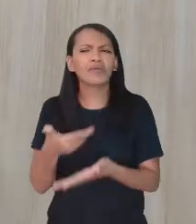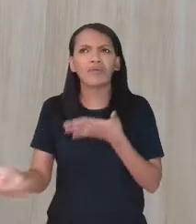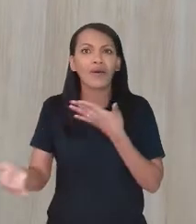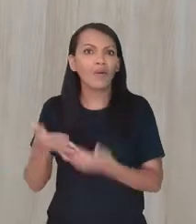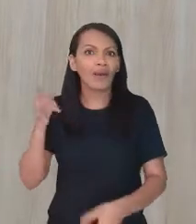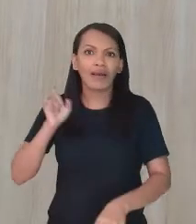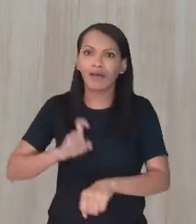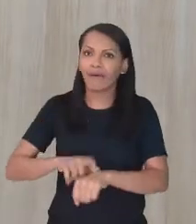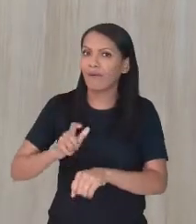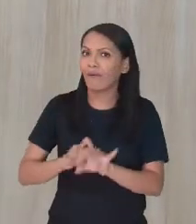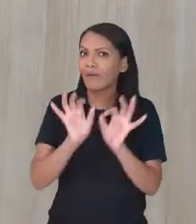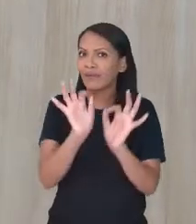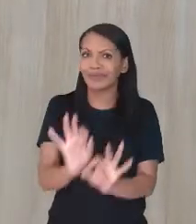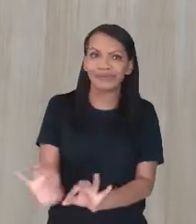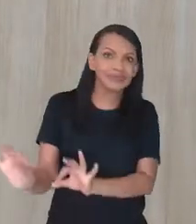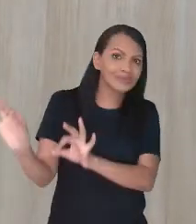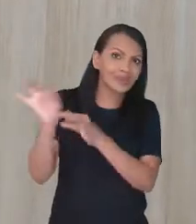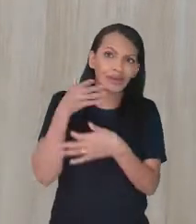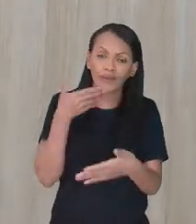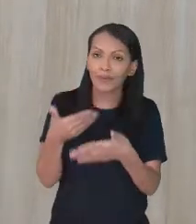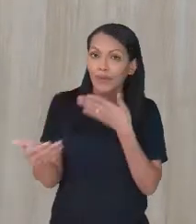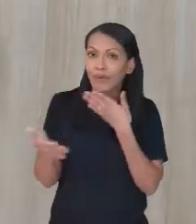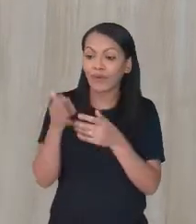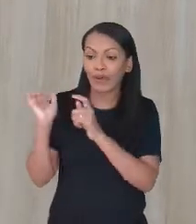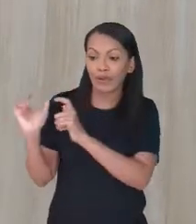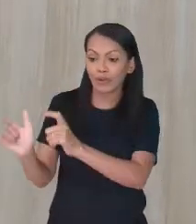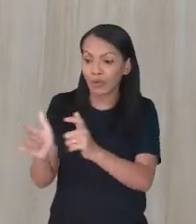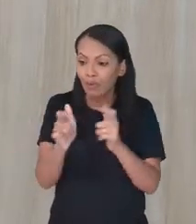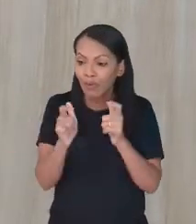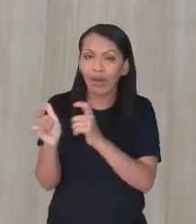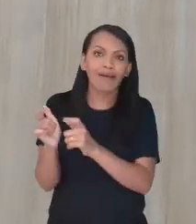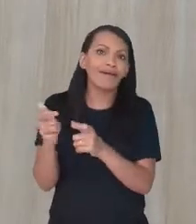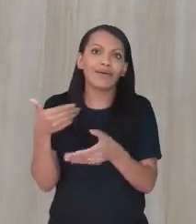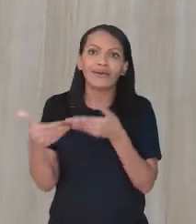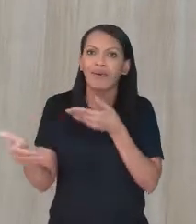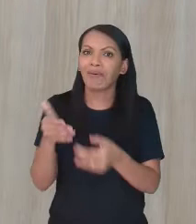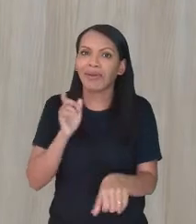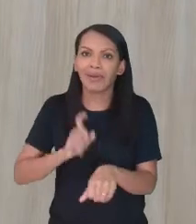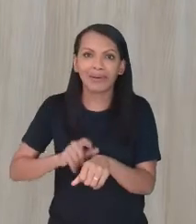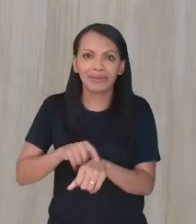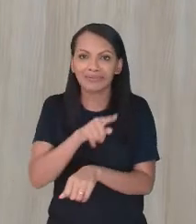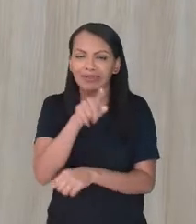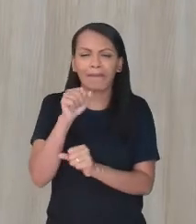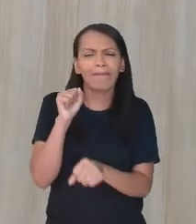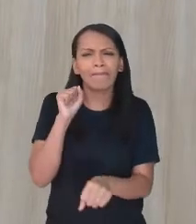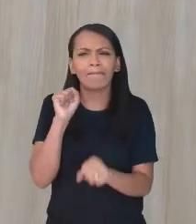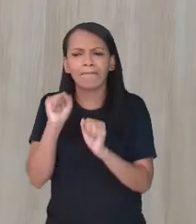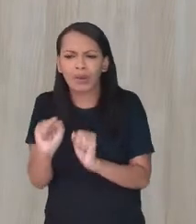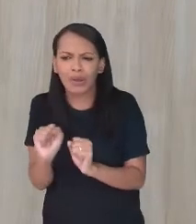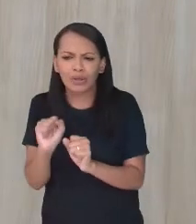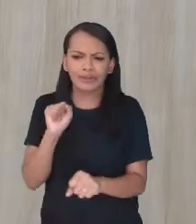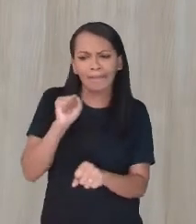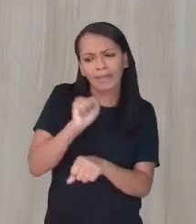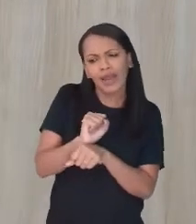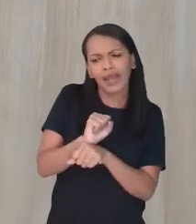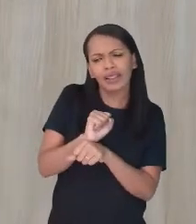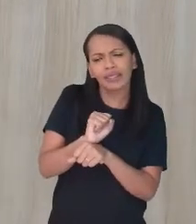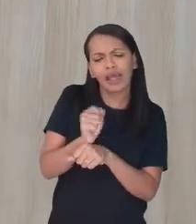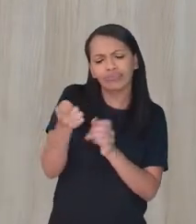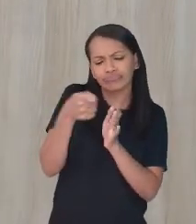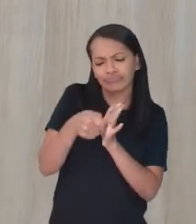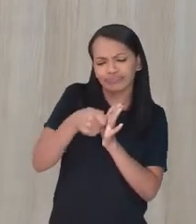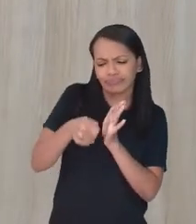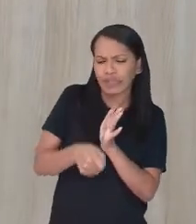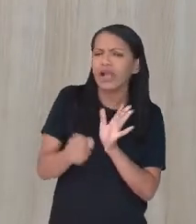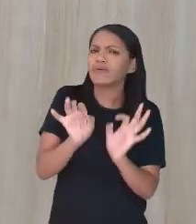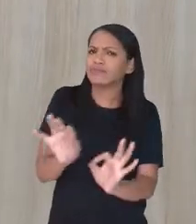quiser, assistir em qualquer lugar, em qualquer horário, você pode pausar a aula para fazer as suas